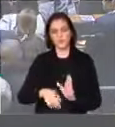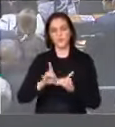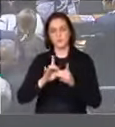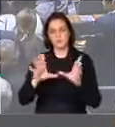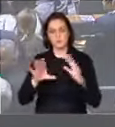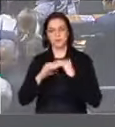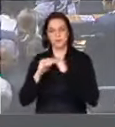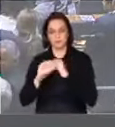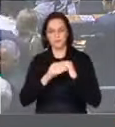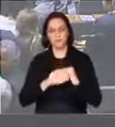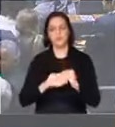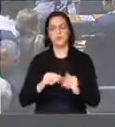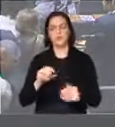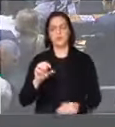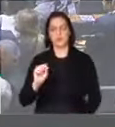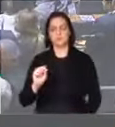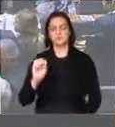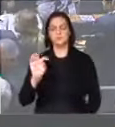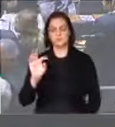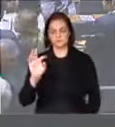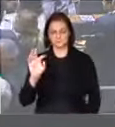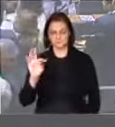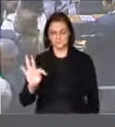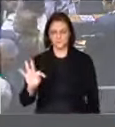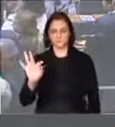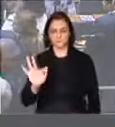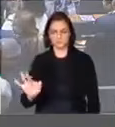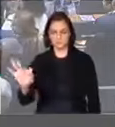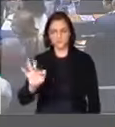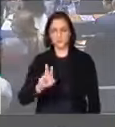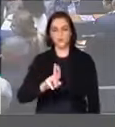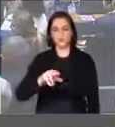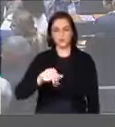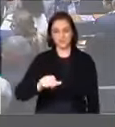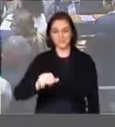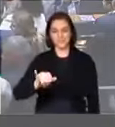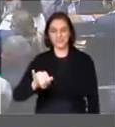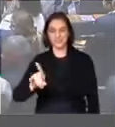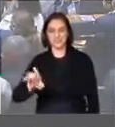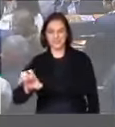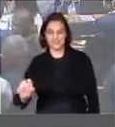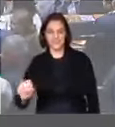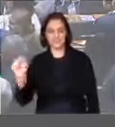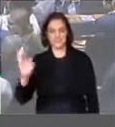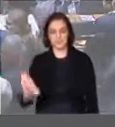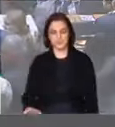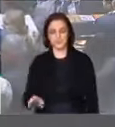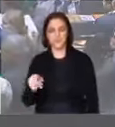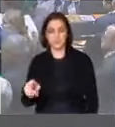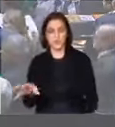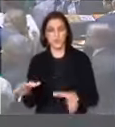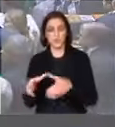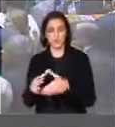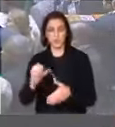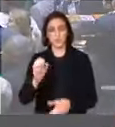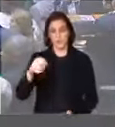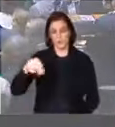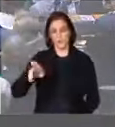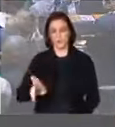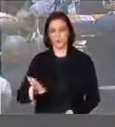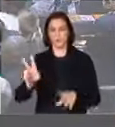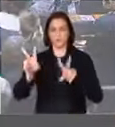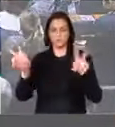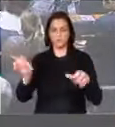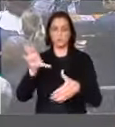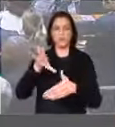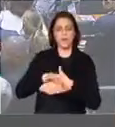Livres e Iguais, Supremo Tribunal Federal, UNAIDS Brasil, Programa Conjunto das Nações Unidas sobre HIV